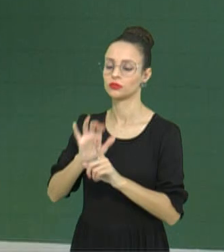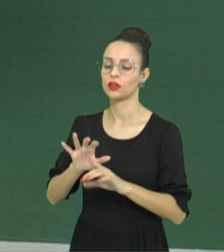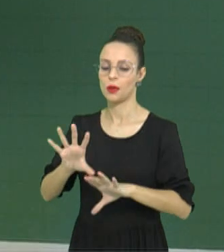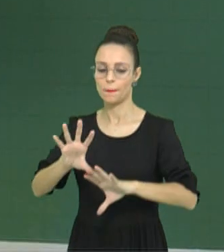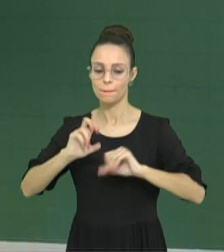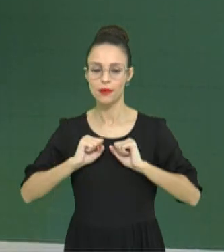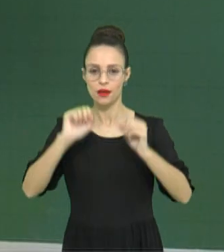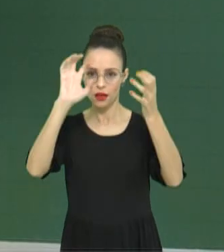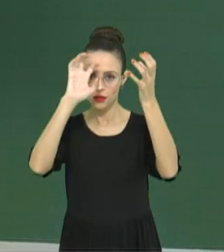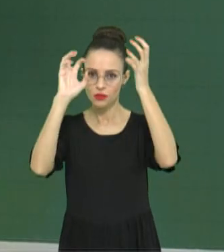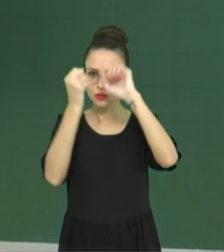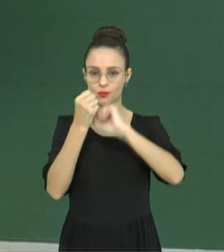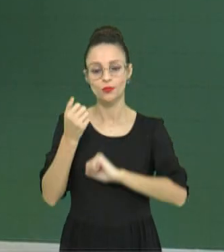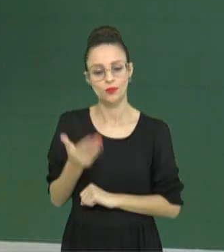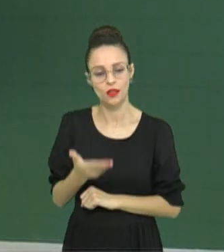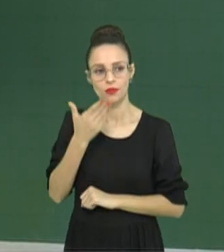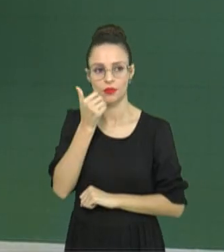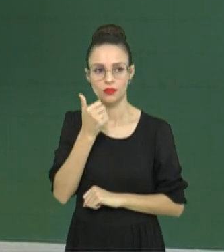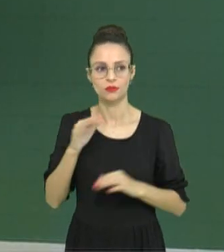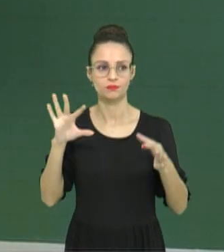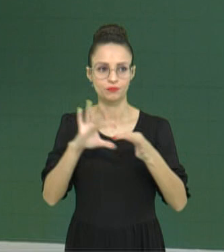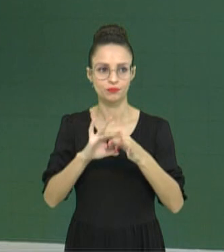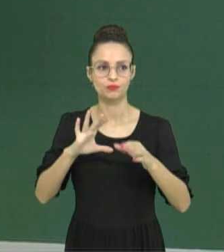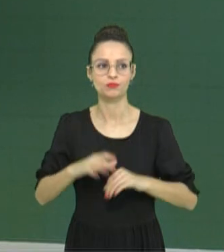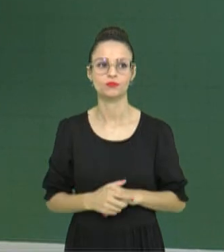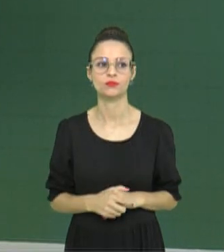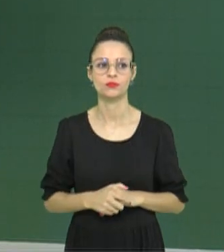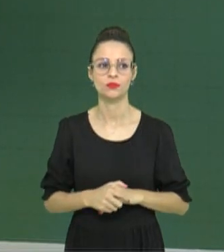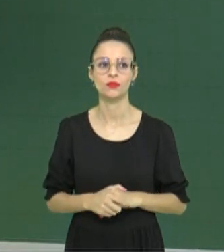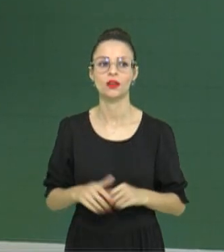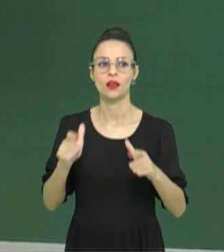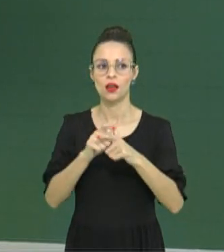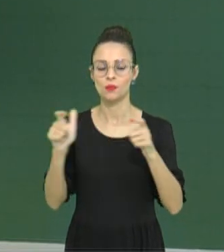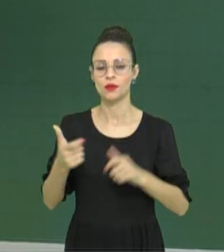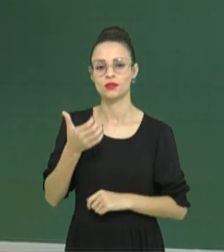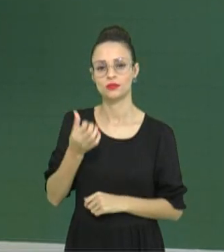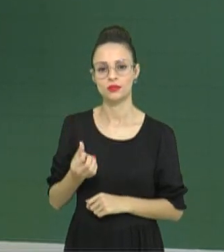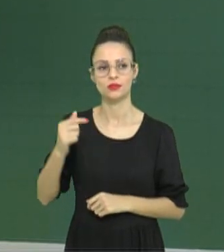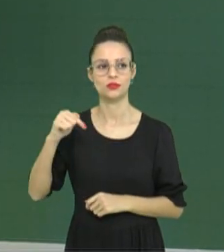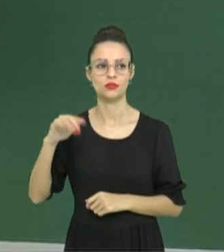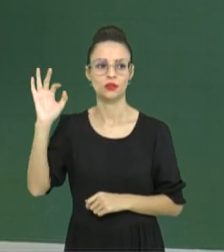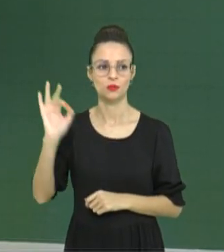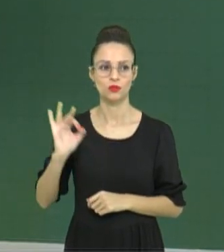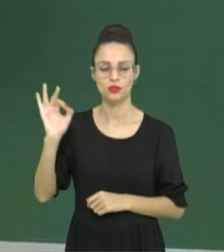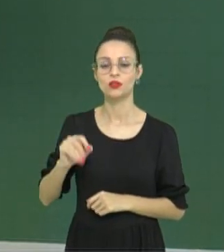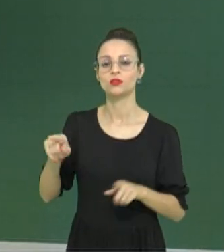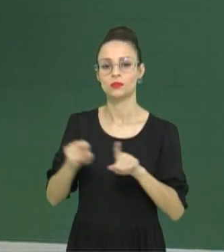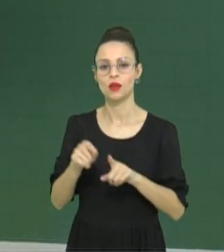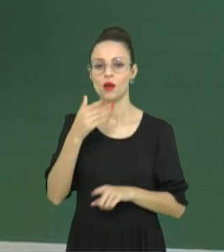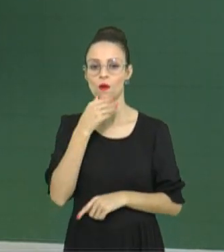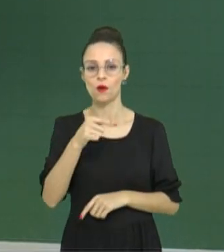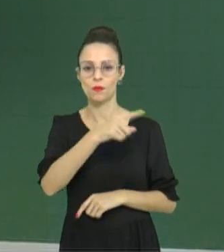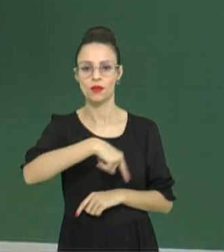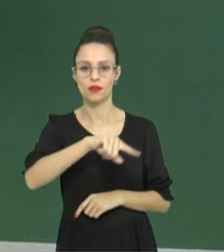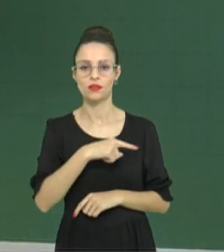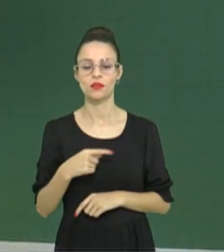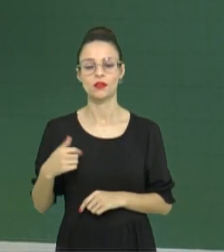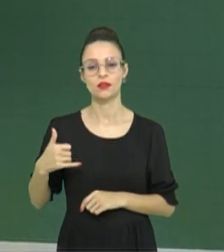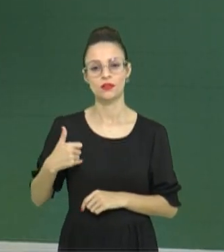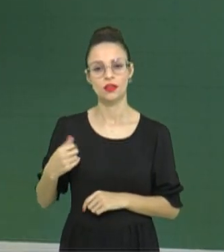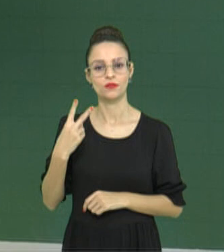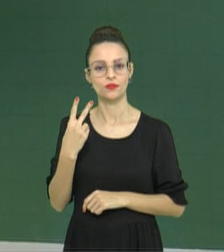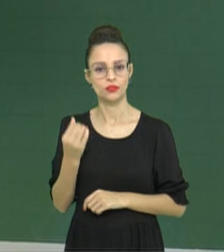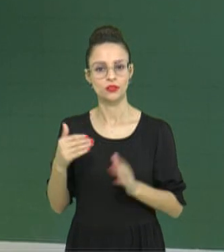transtornos alimentares. E teve um aumento de 67% em homens, entre 26 e 40 anos.